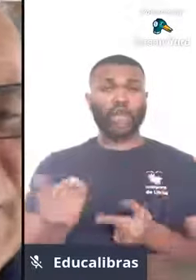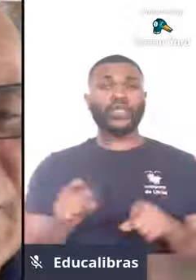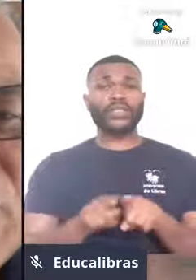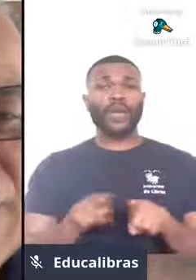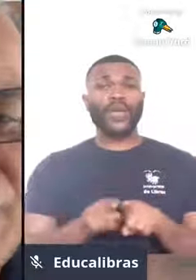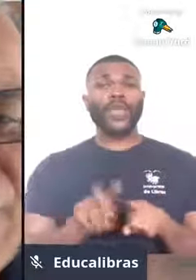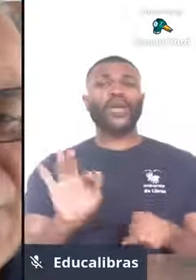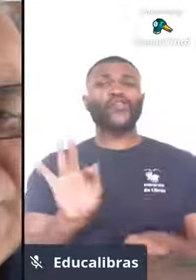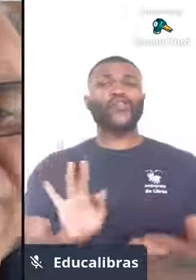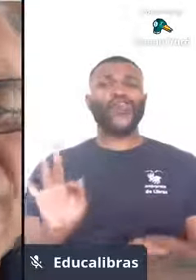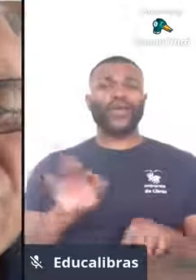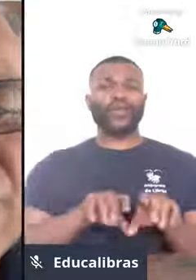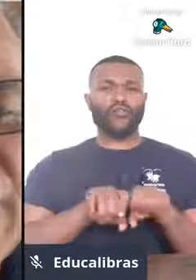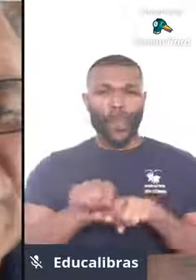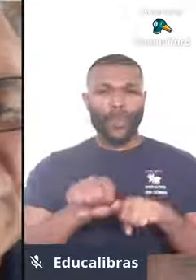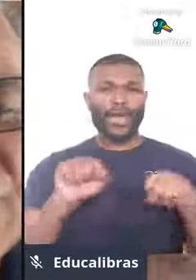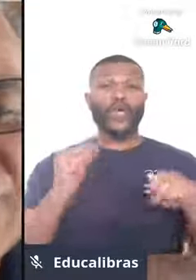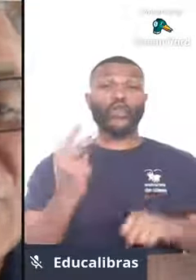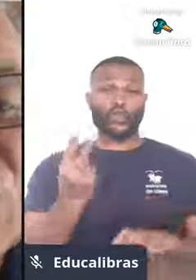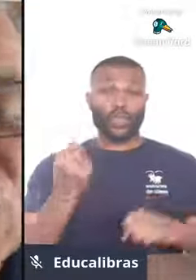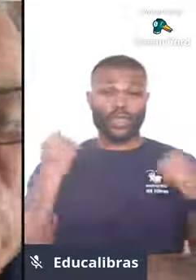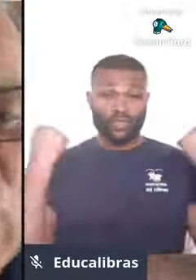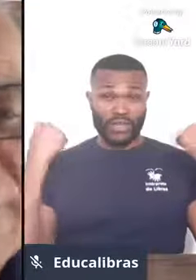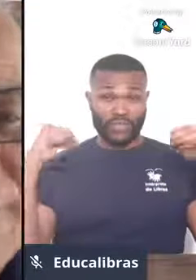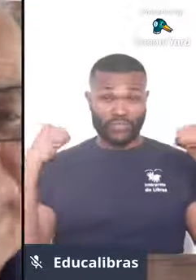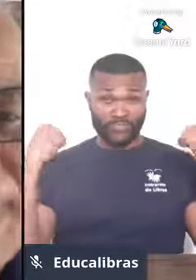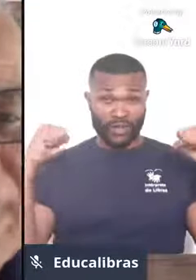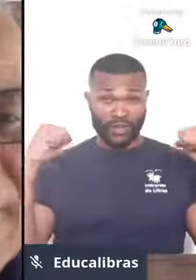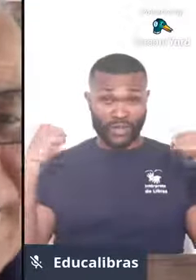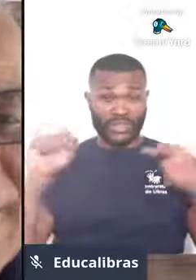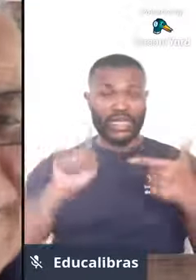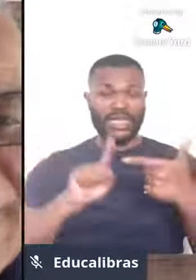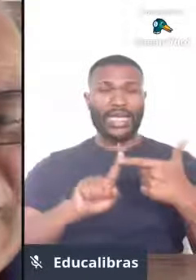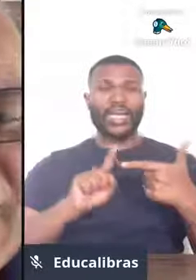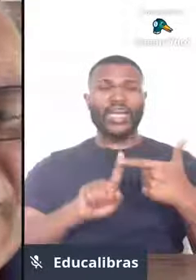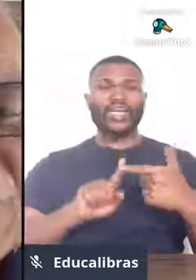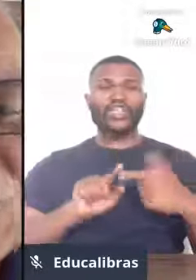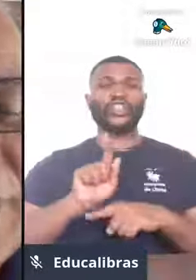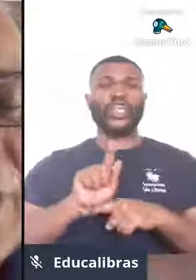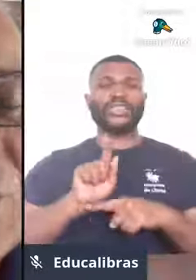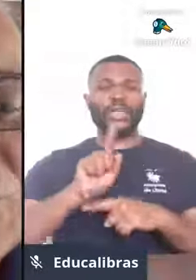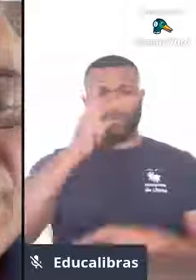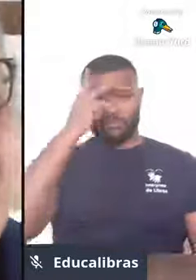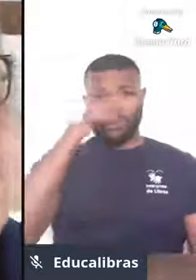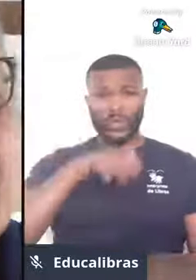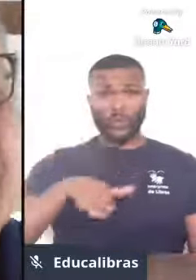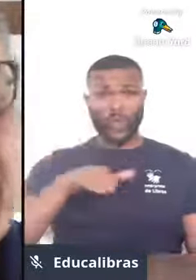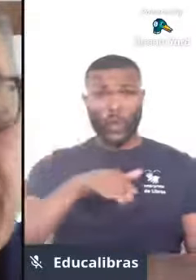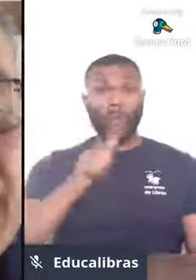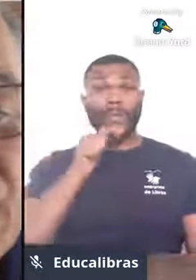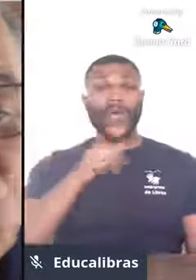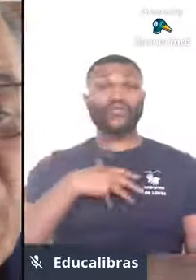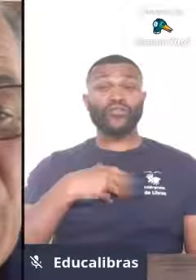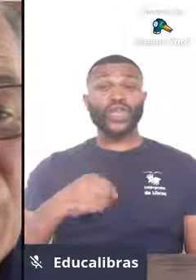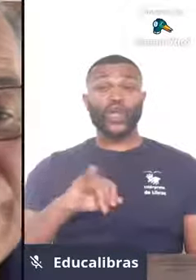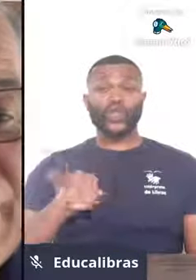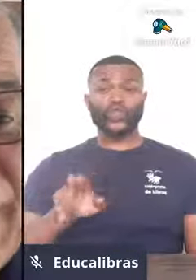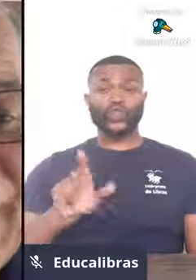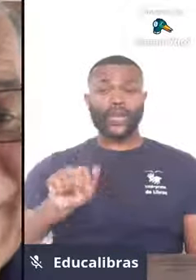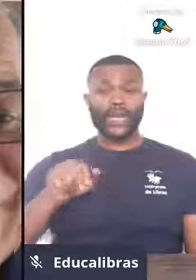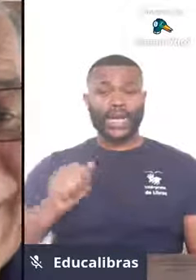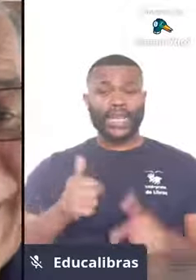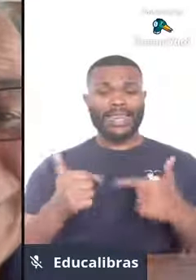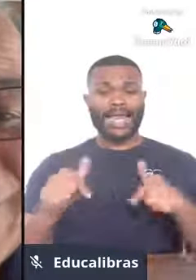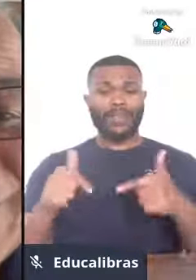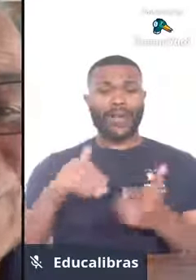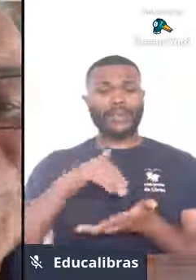tem Educação Física e Gestão de Pessoas, né? A Juliana, inclusive, trabalhou na Secretaria Estadual, ela,